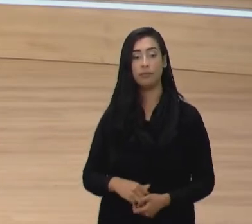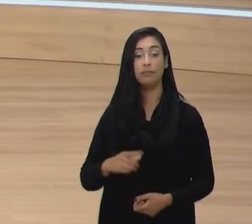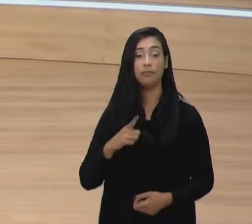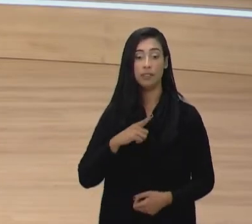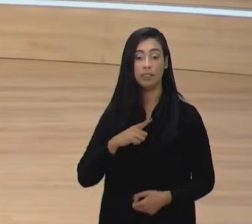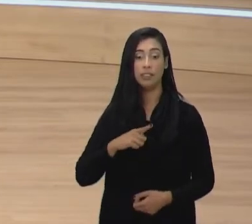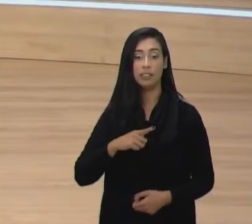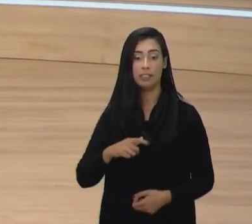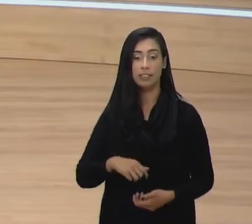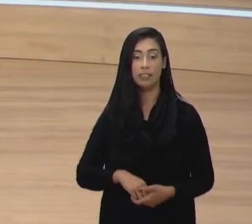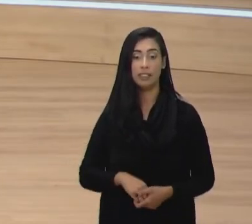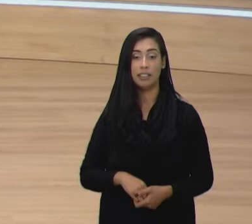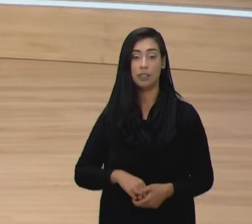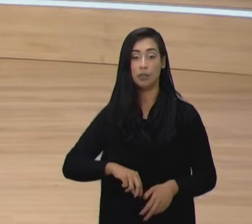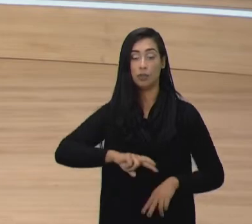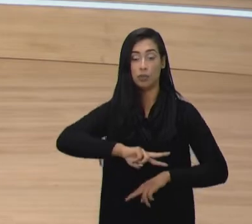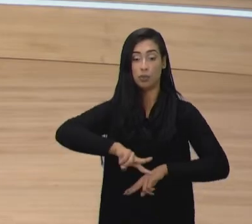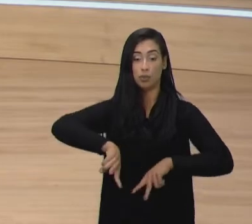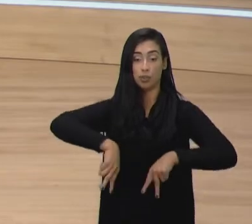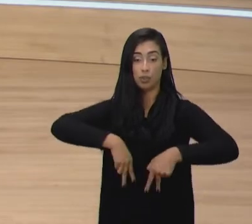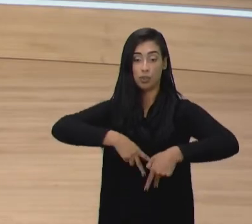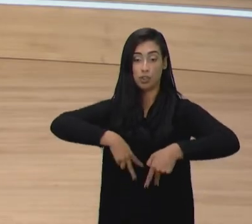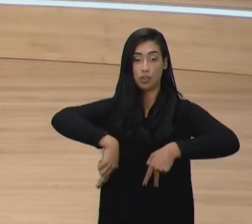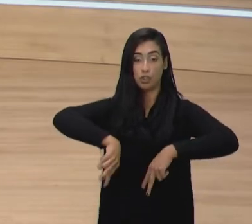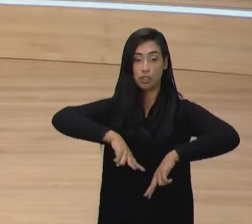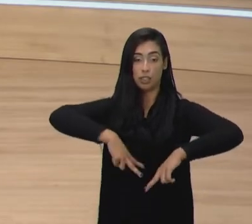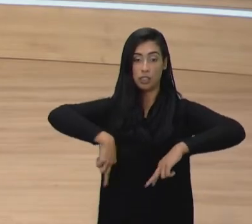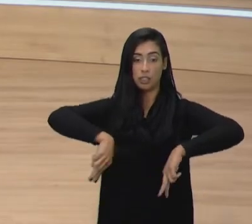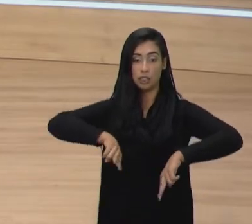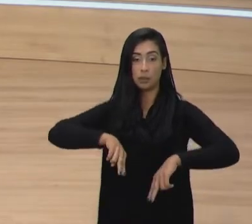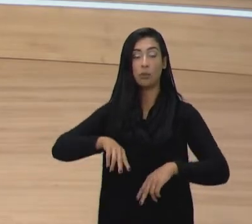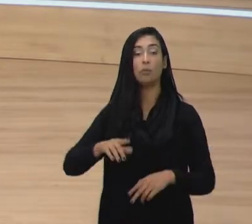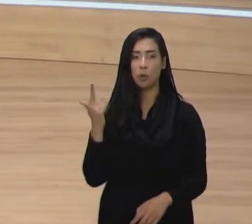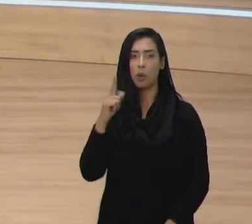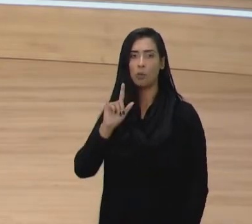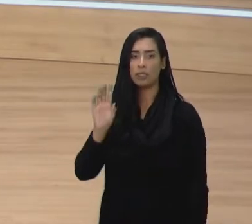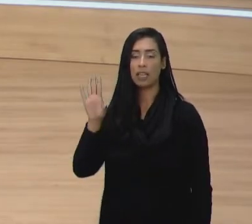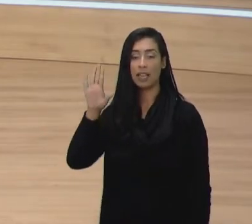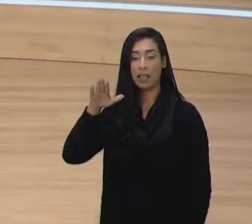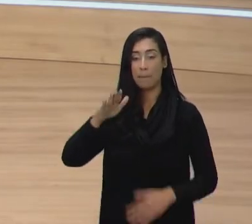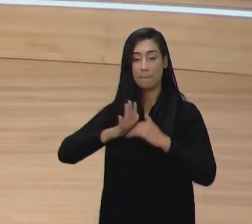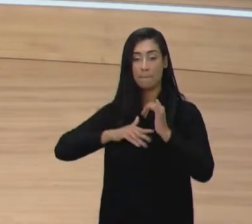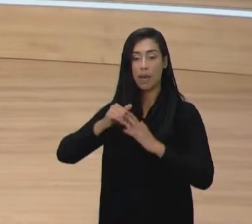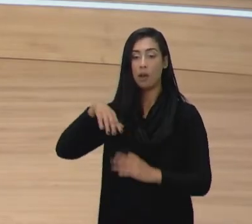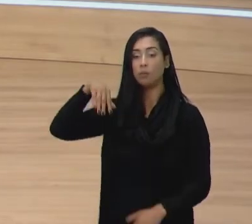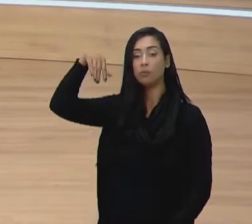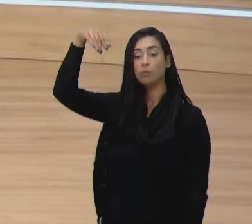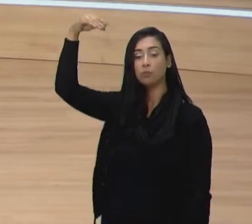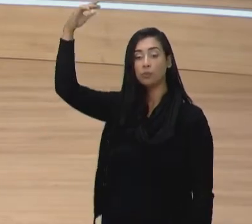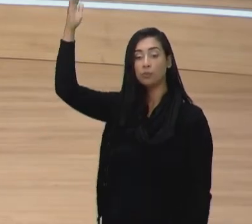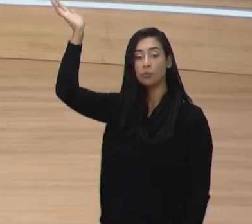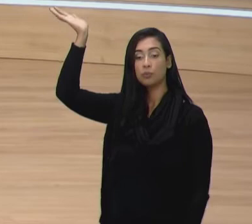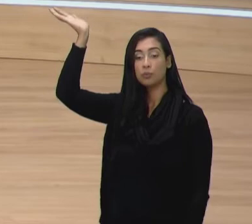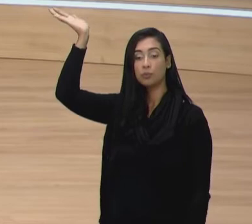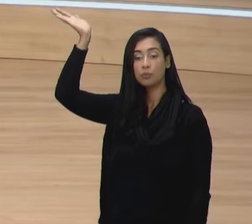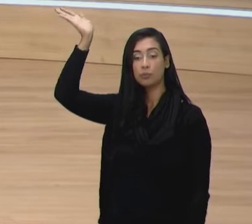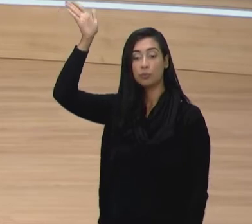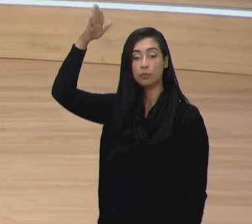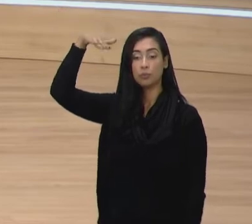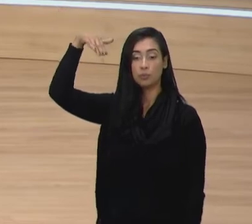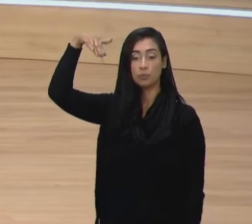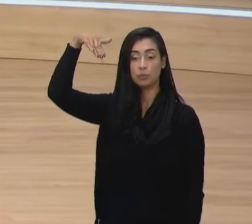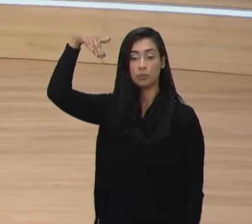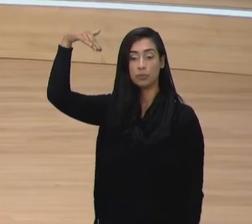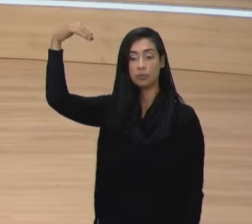tem a trava do giro, eu posso também fazer a minha mão aqui. Agora ficou bonita. As mãos são muito características da